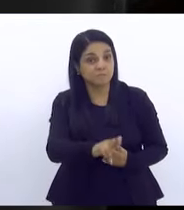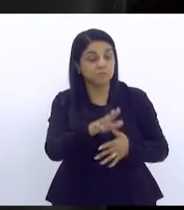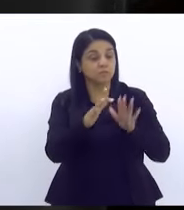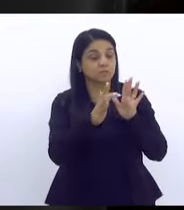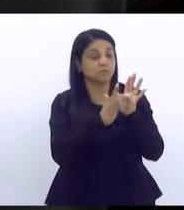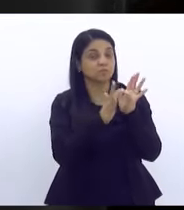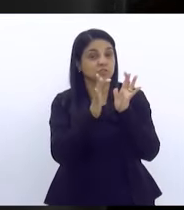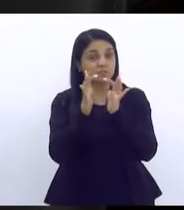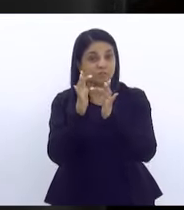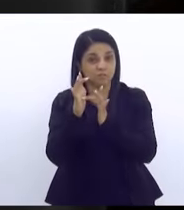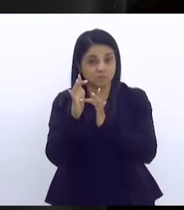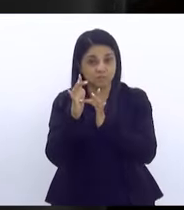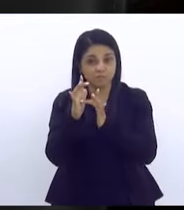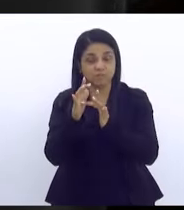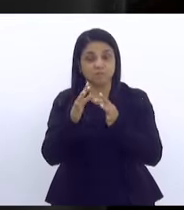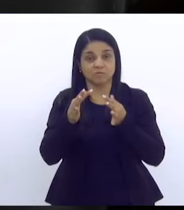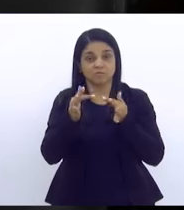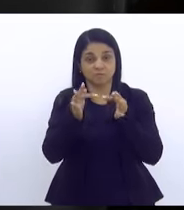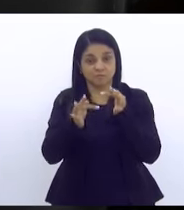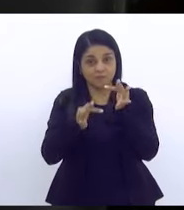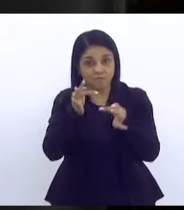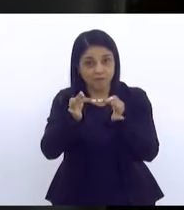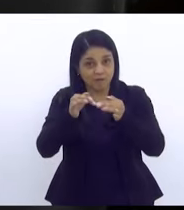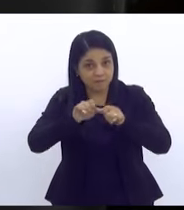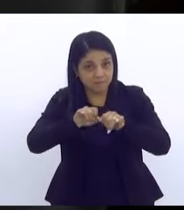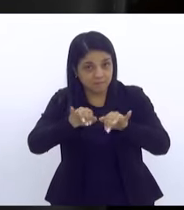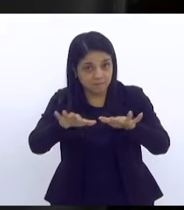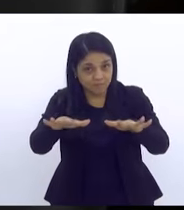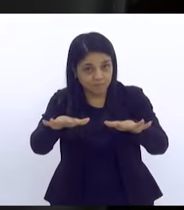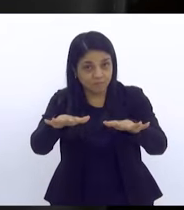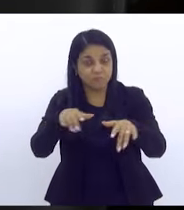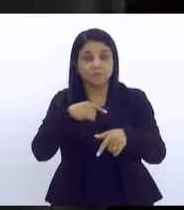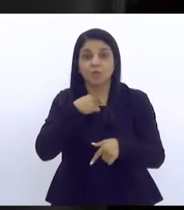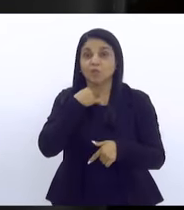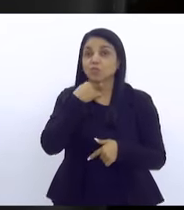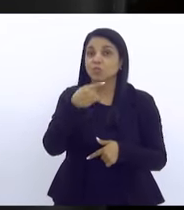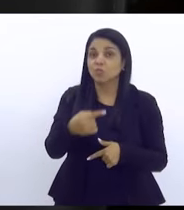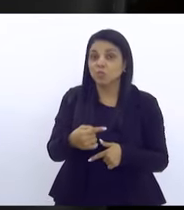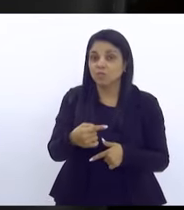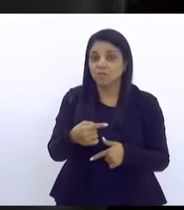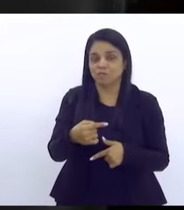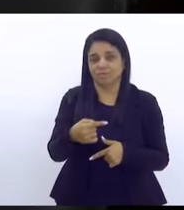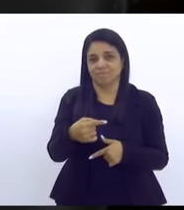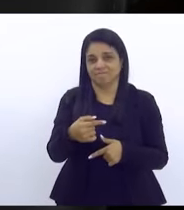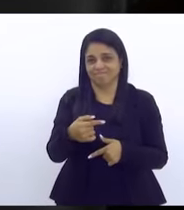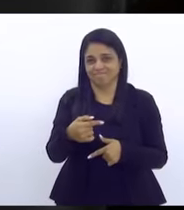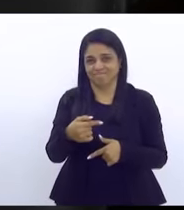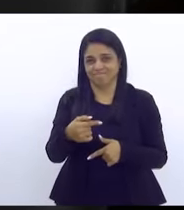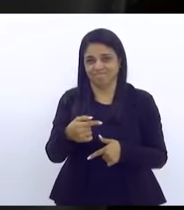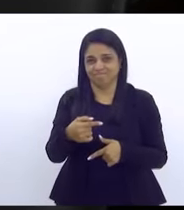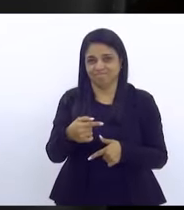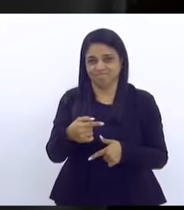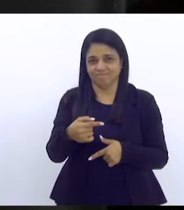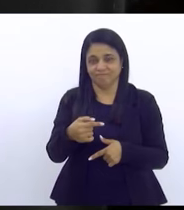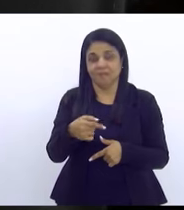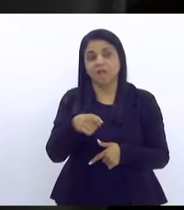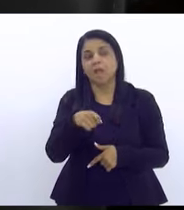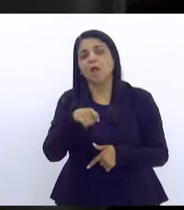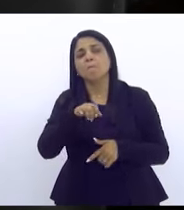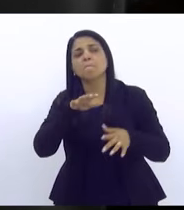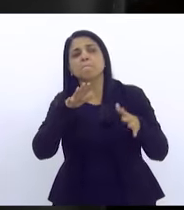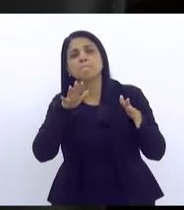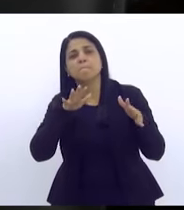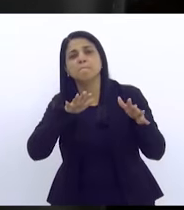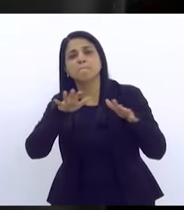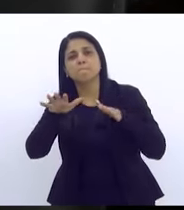Jesus aos fariseus diante da dúvida de quando seria a manifestação